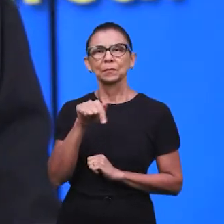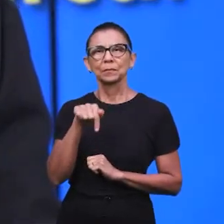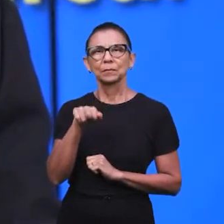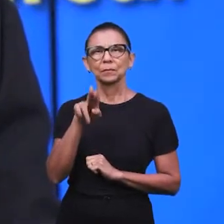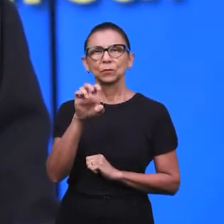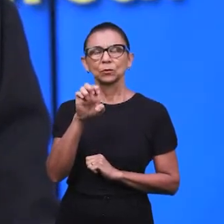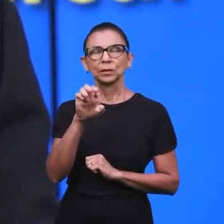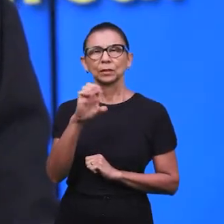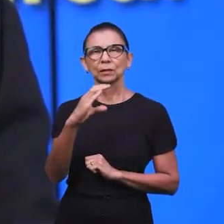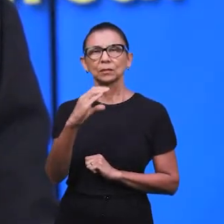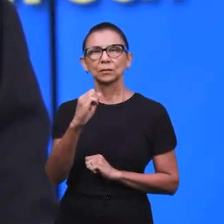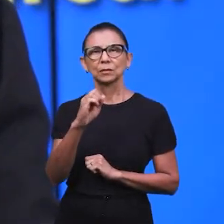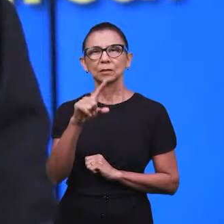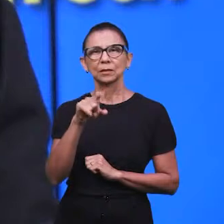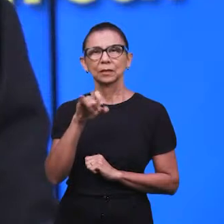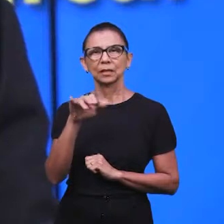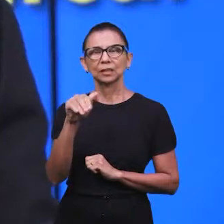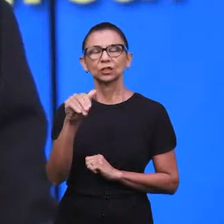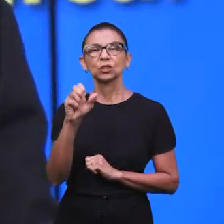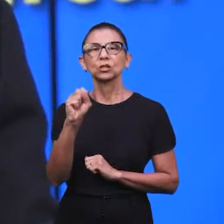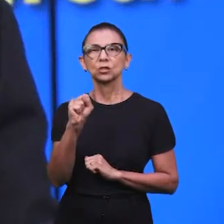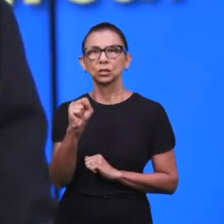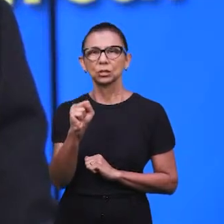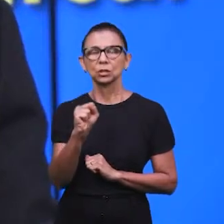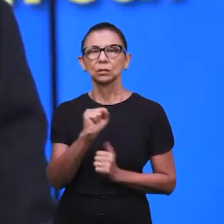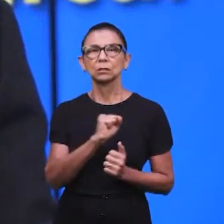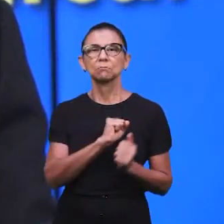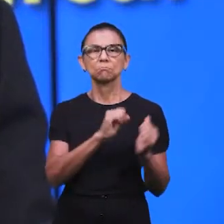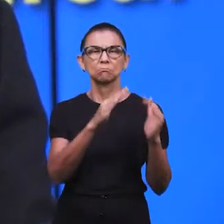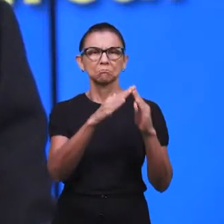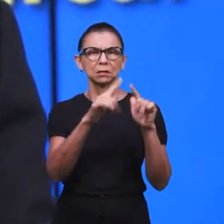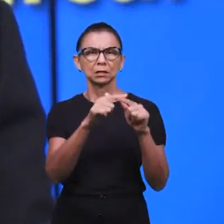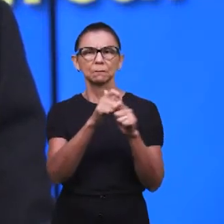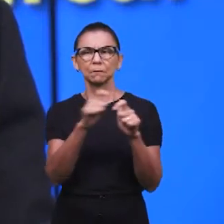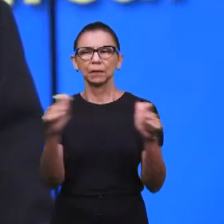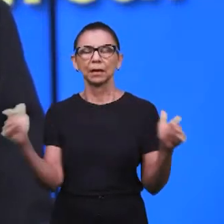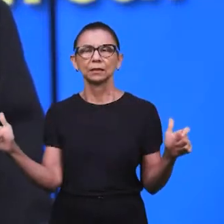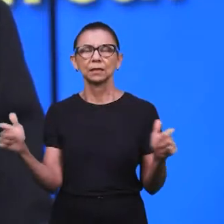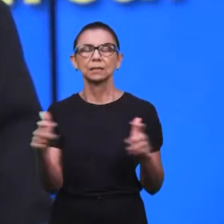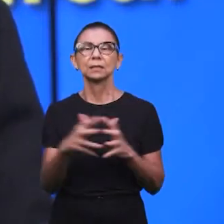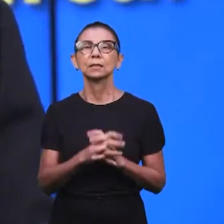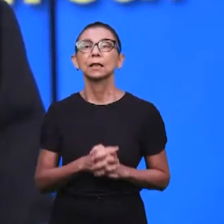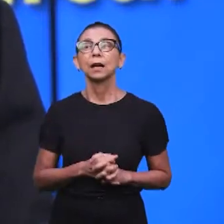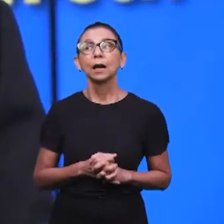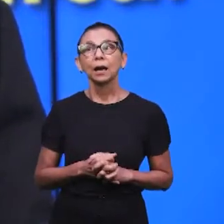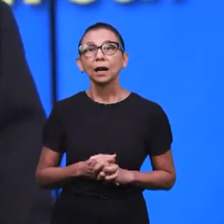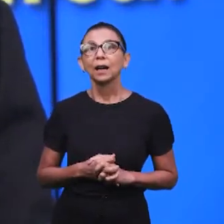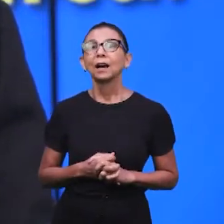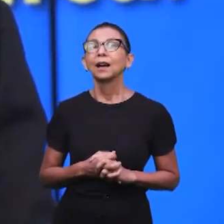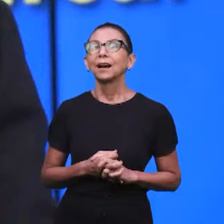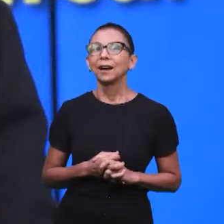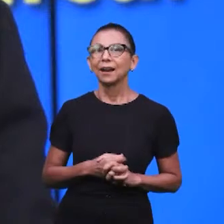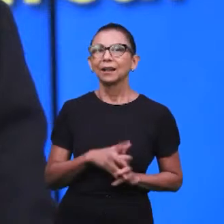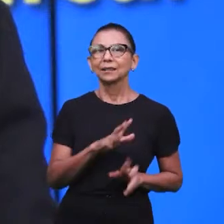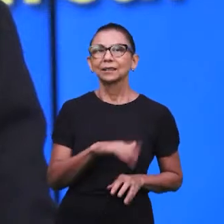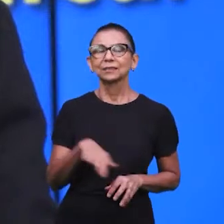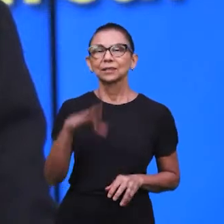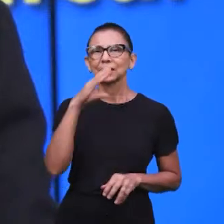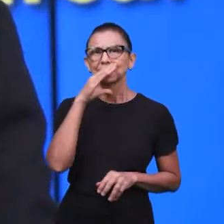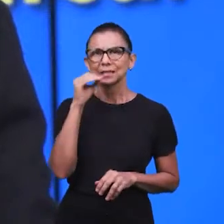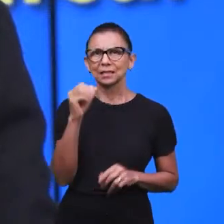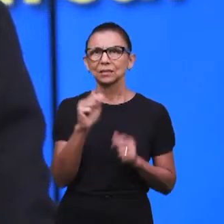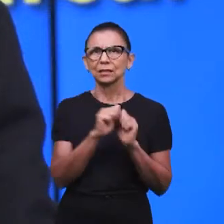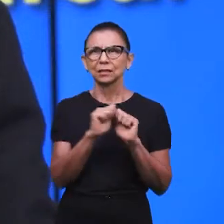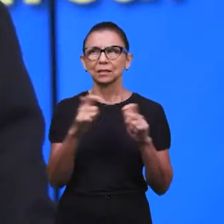de Caxias, que maravilha, né? Um local onde nós temos muitas igrejas da obra. E eu imagino a quantidade de